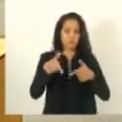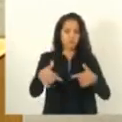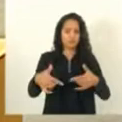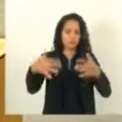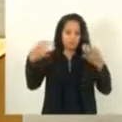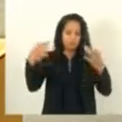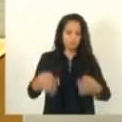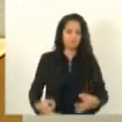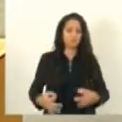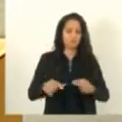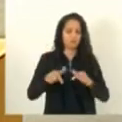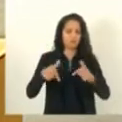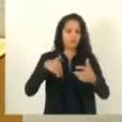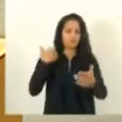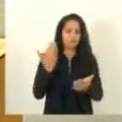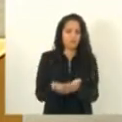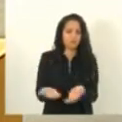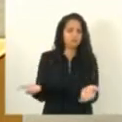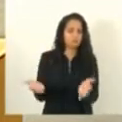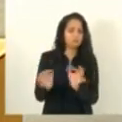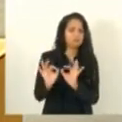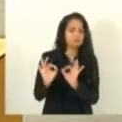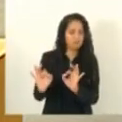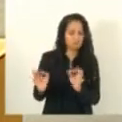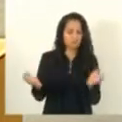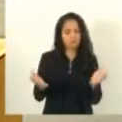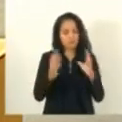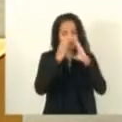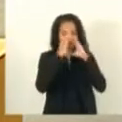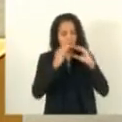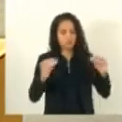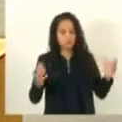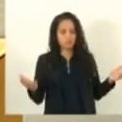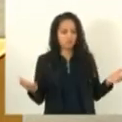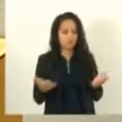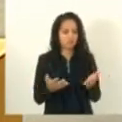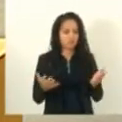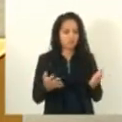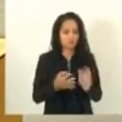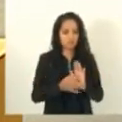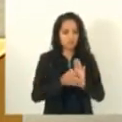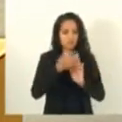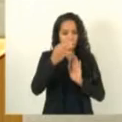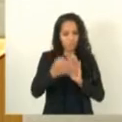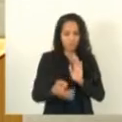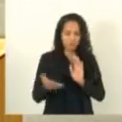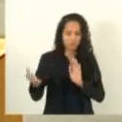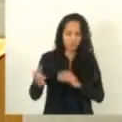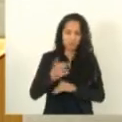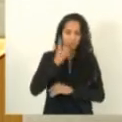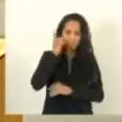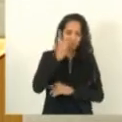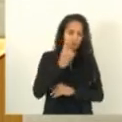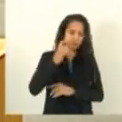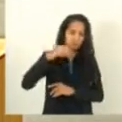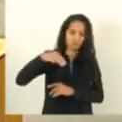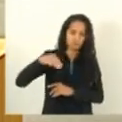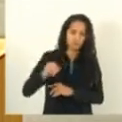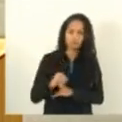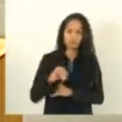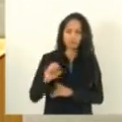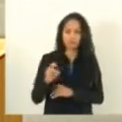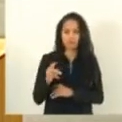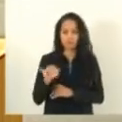Então, queria aqui, assim, de forma muito tranquila, até fazer essa sugestão para o deputado Majeski ou para qualquer um outro